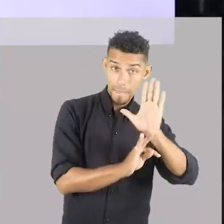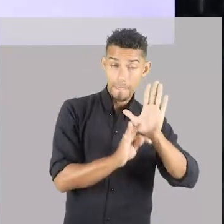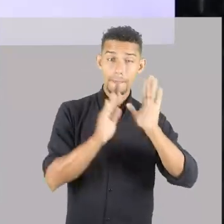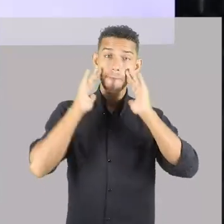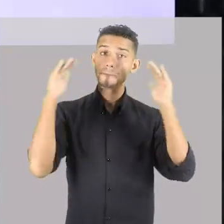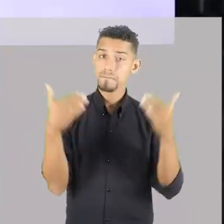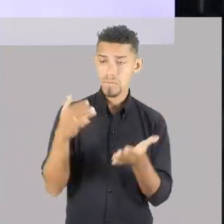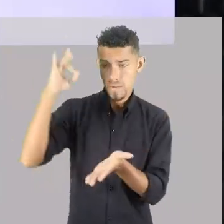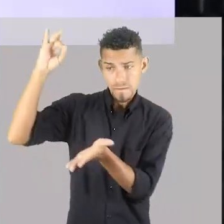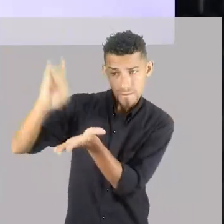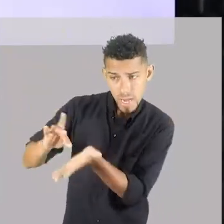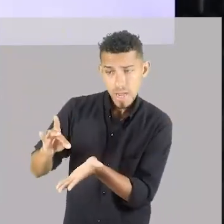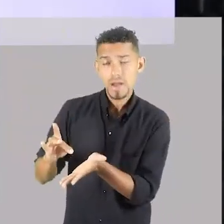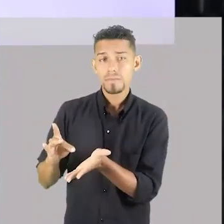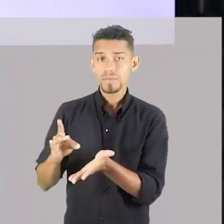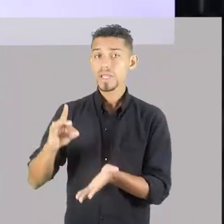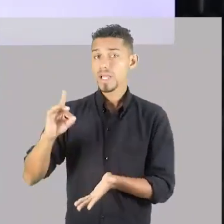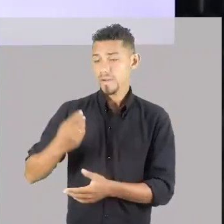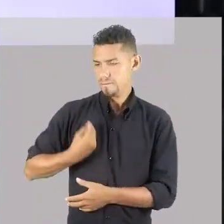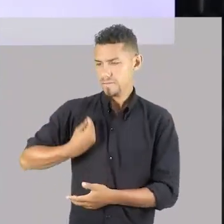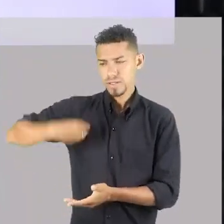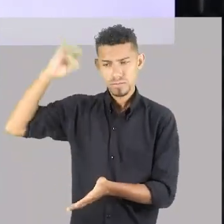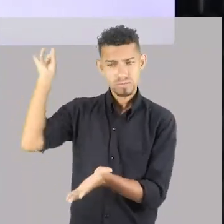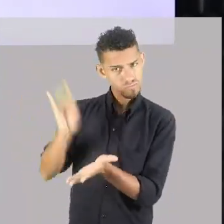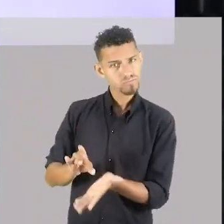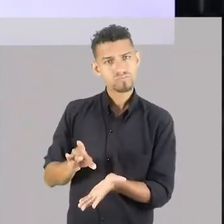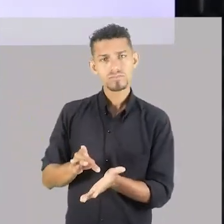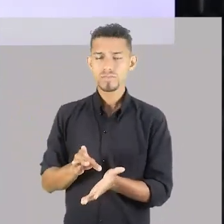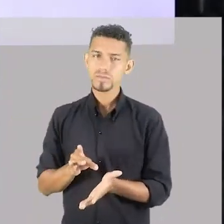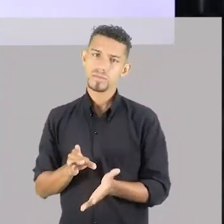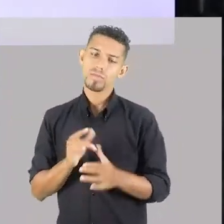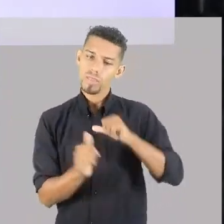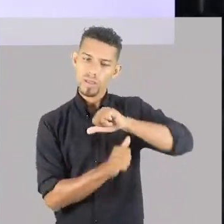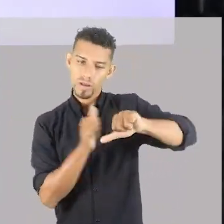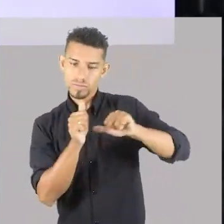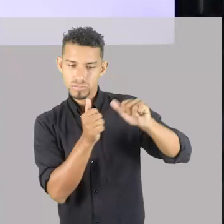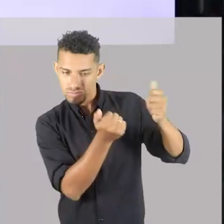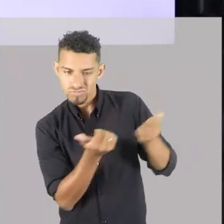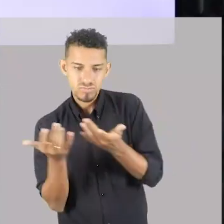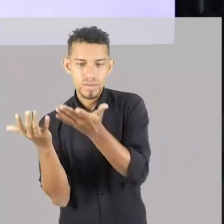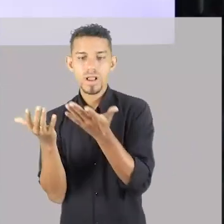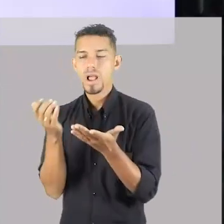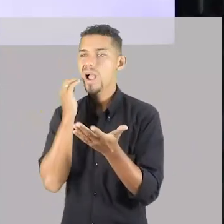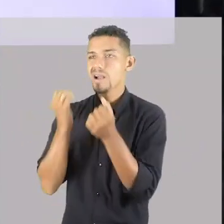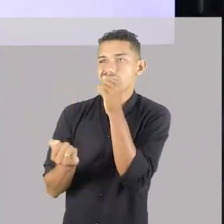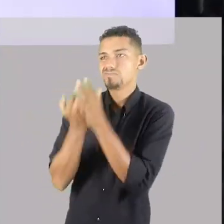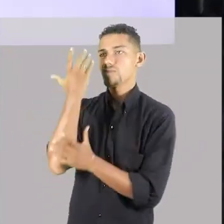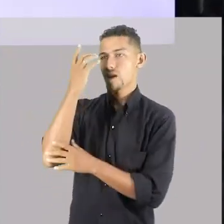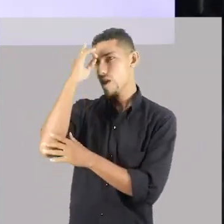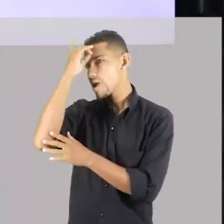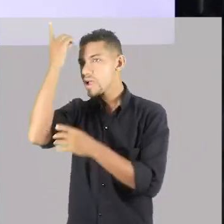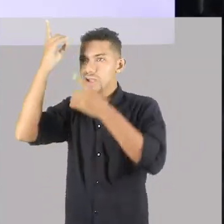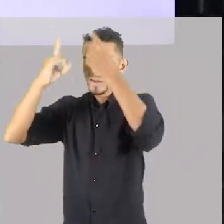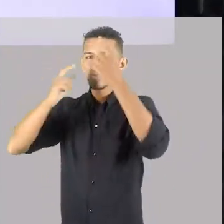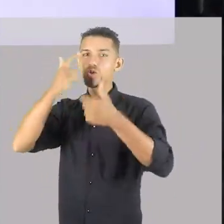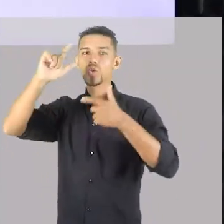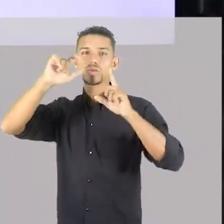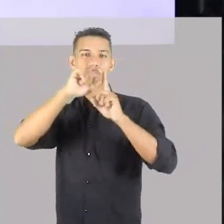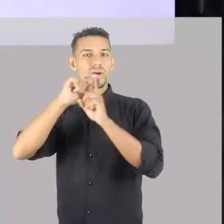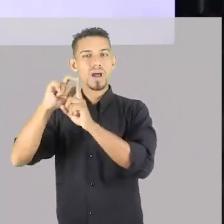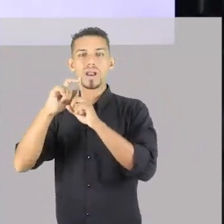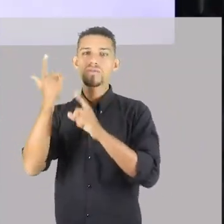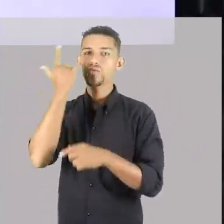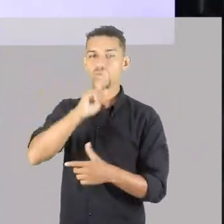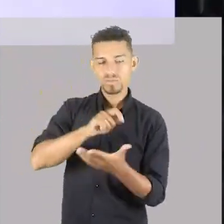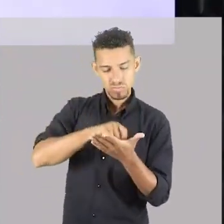baseiam-se no real, certo? Na realidade, no contexto, né? Transfigurando, recriando, em outras palavras, o alcance